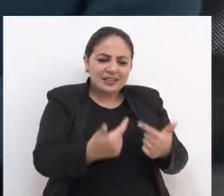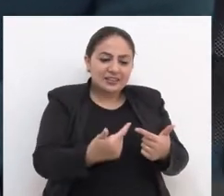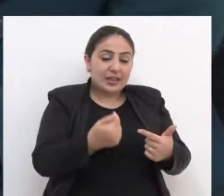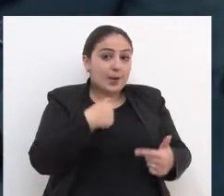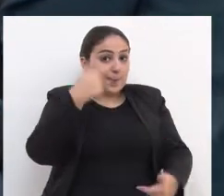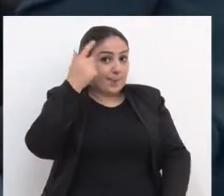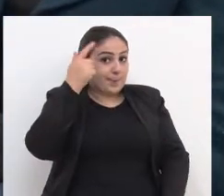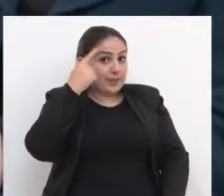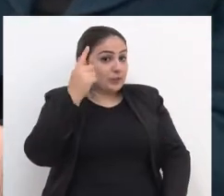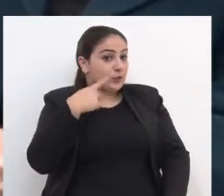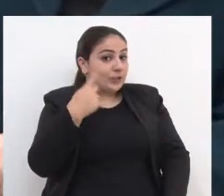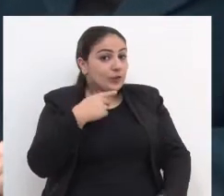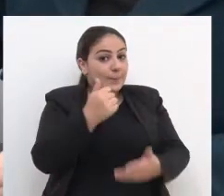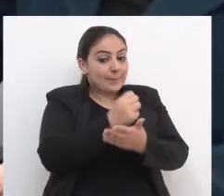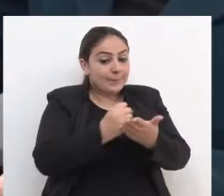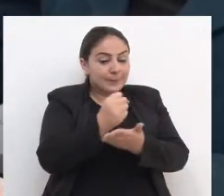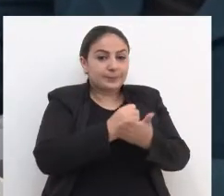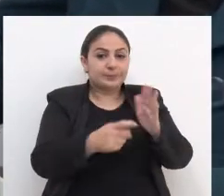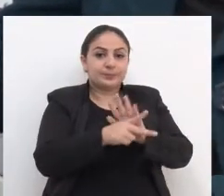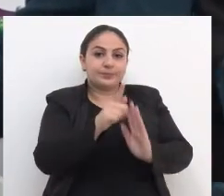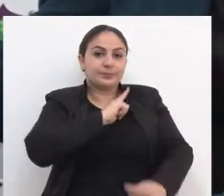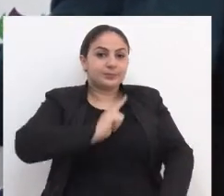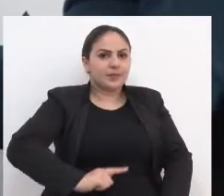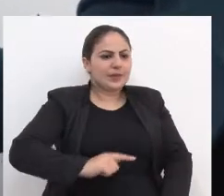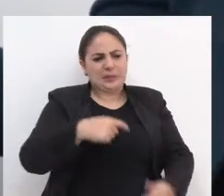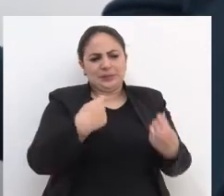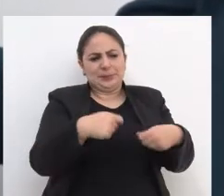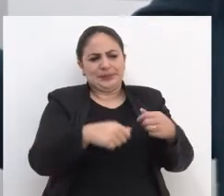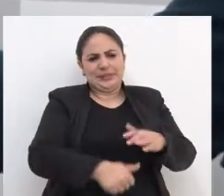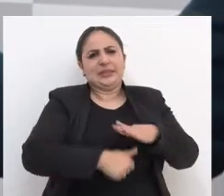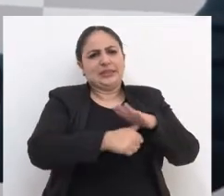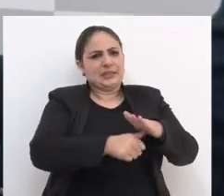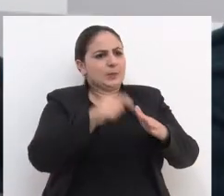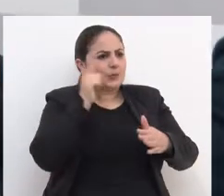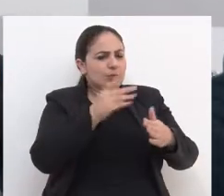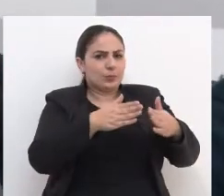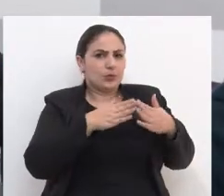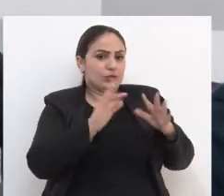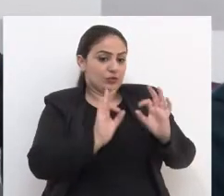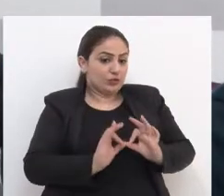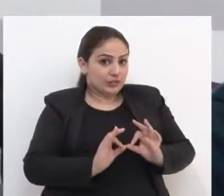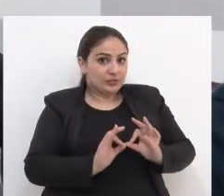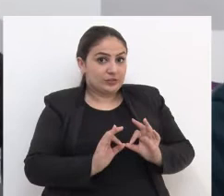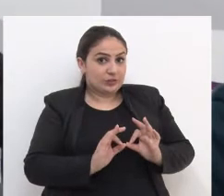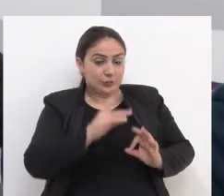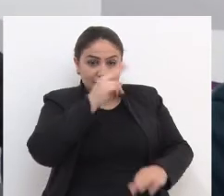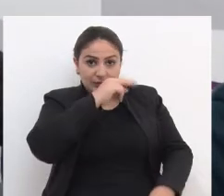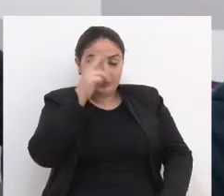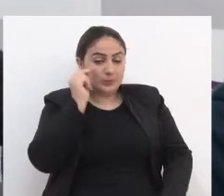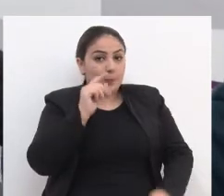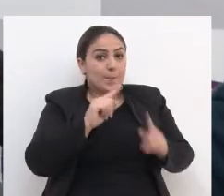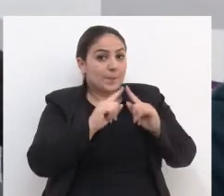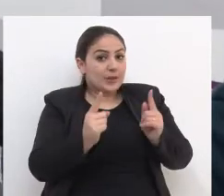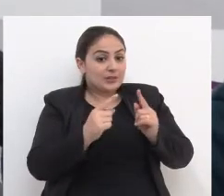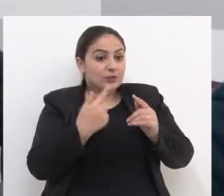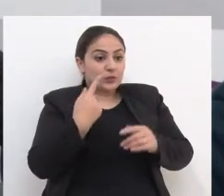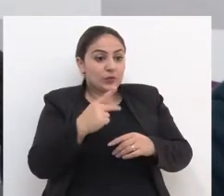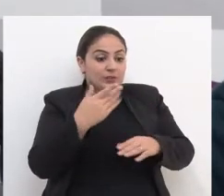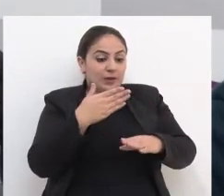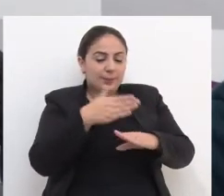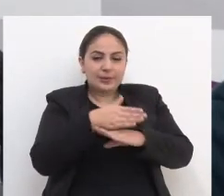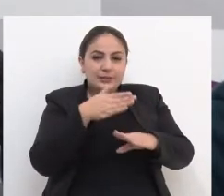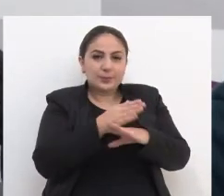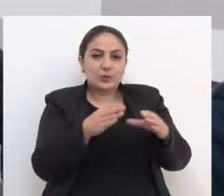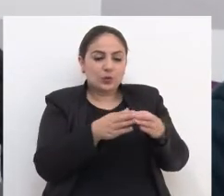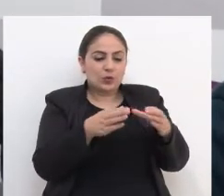o vereador, que é da base do governo, ele não precisa ser o líder para defender os projetos do Executivo, né? Uma vez que você faz parte de